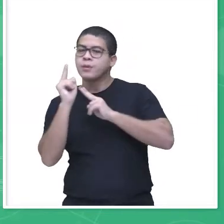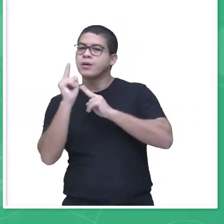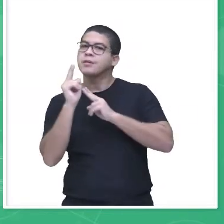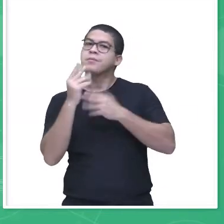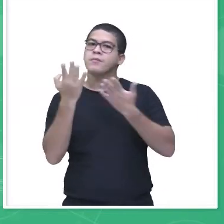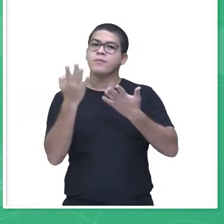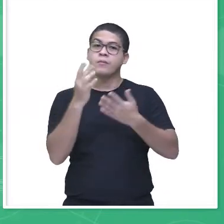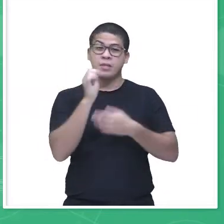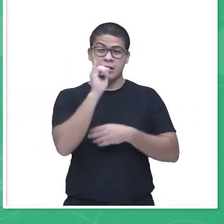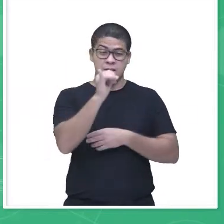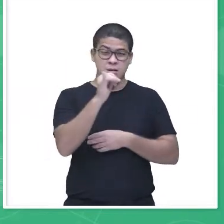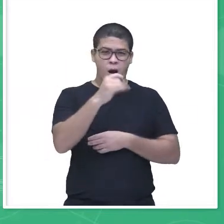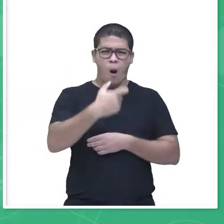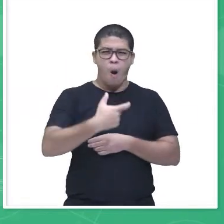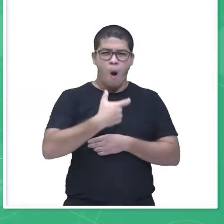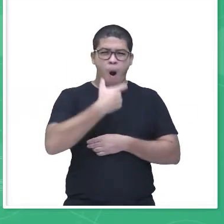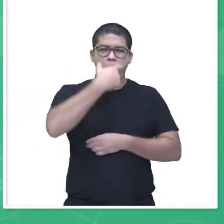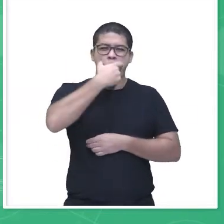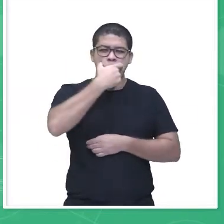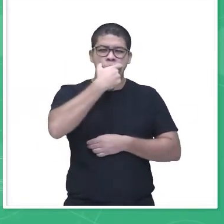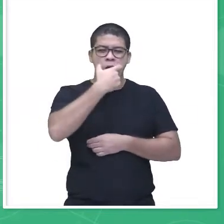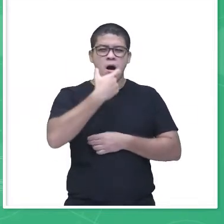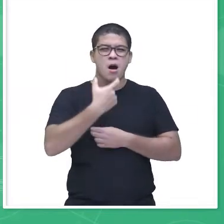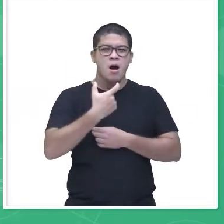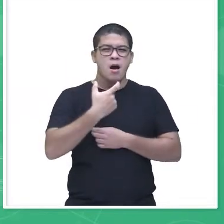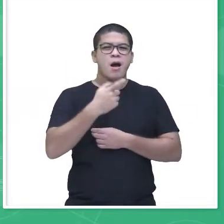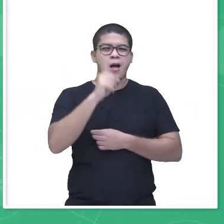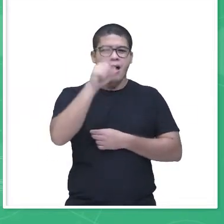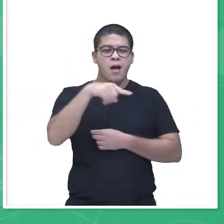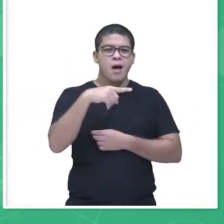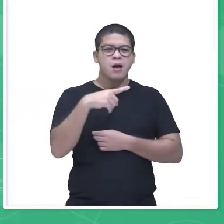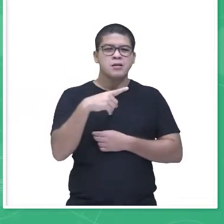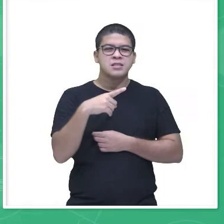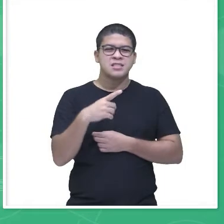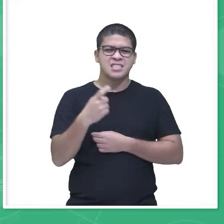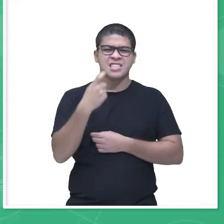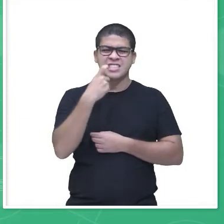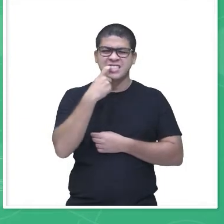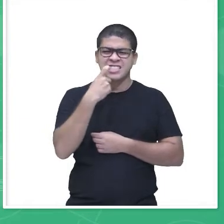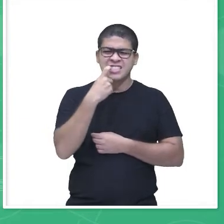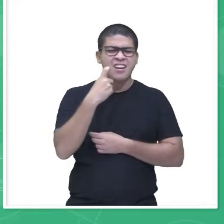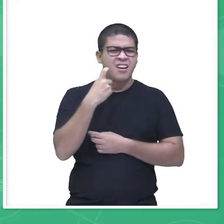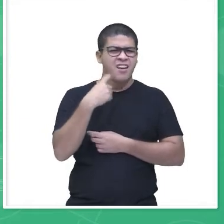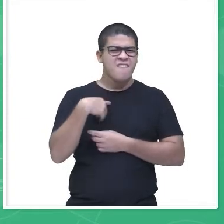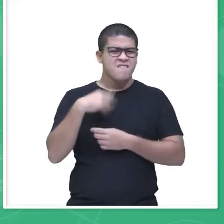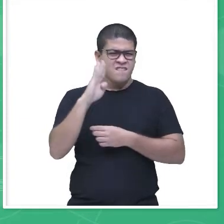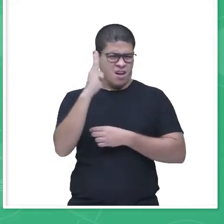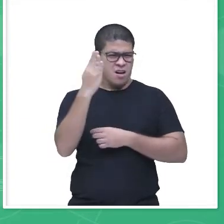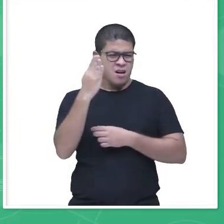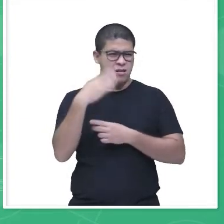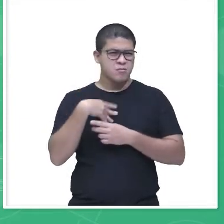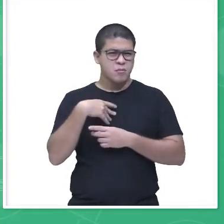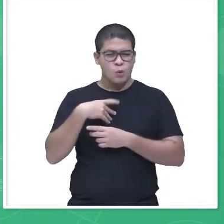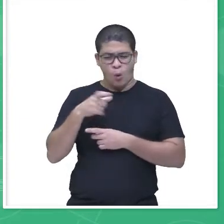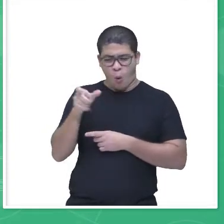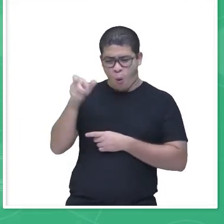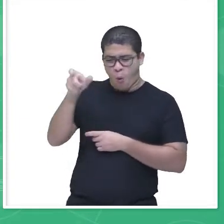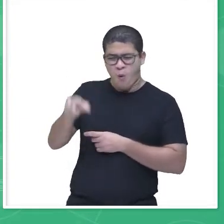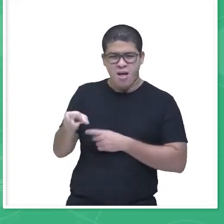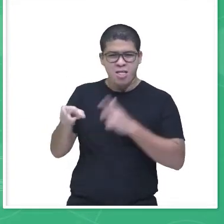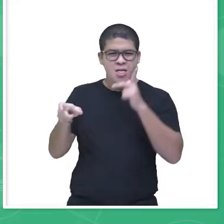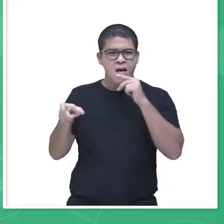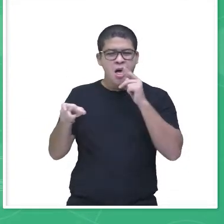também usa dentadura, gente, o dentadura, coloque a dentadura lá, né, num pote com